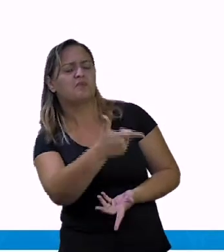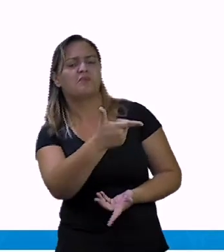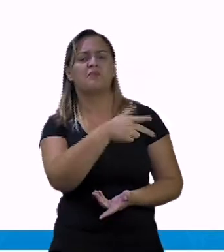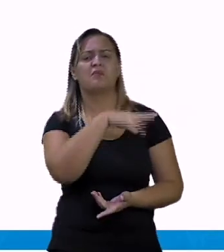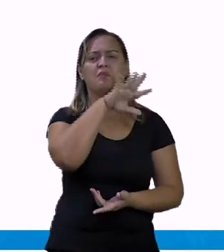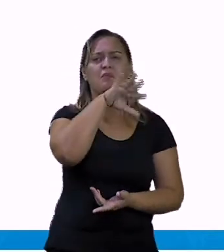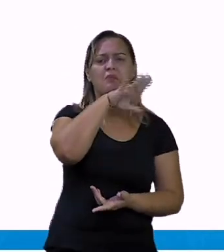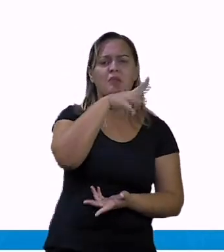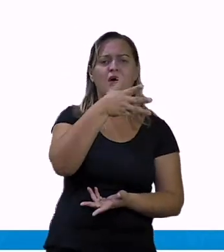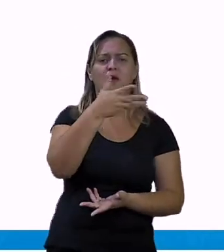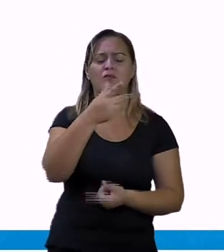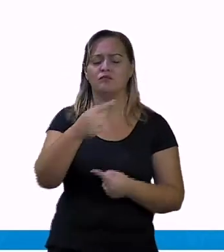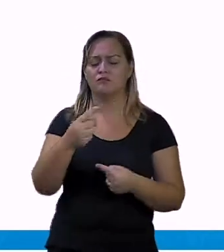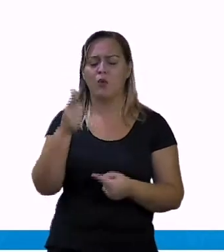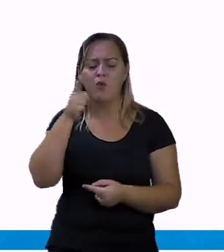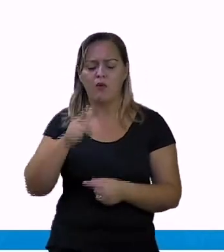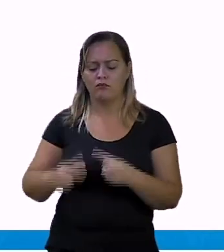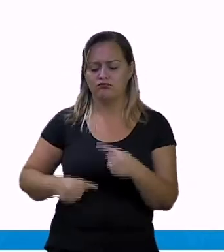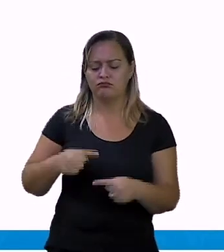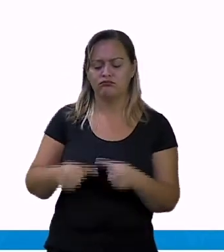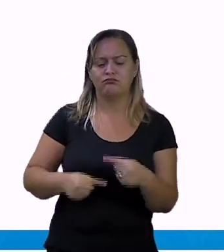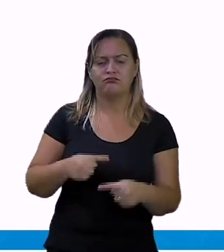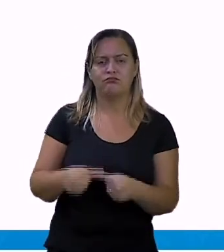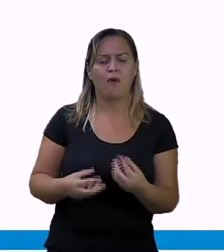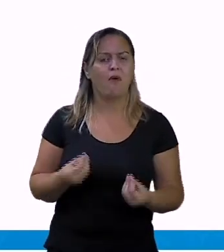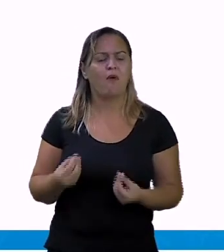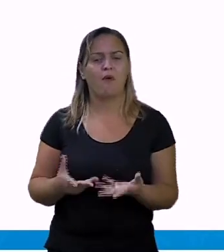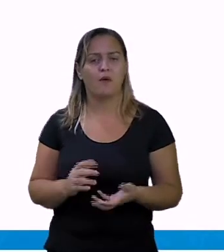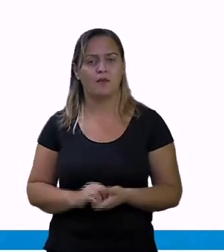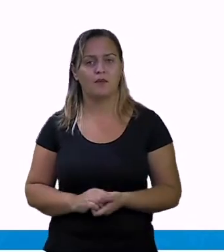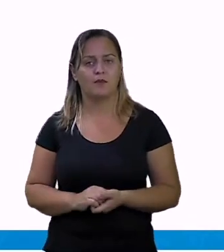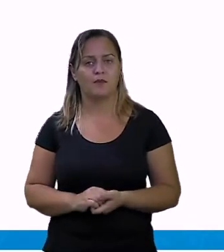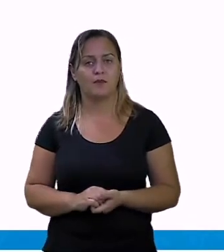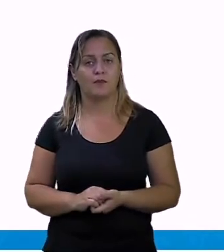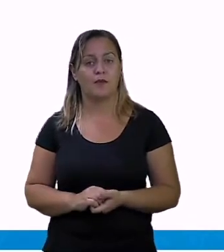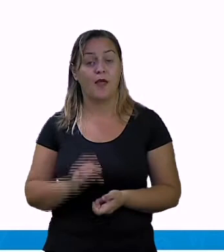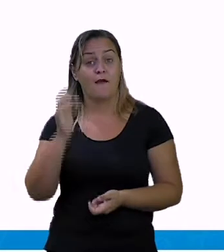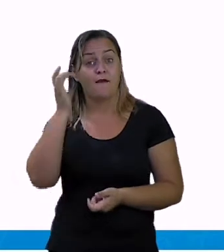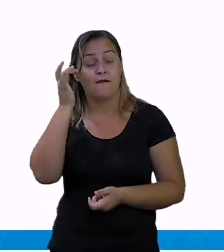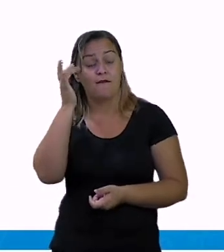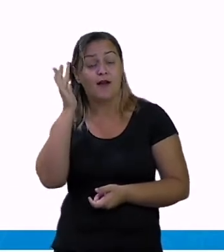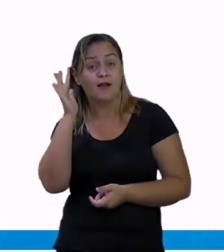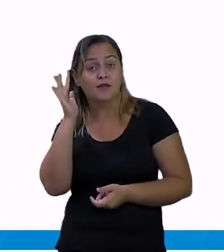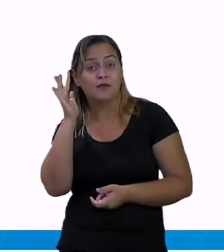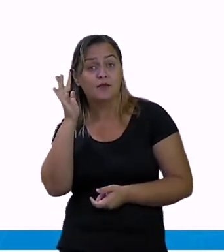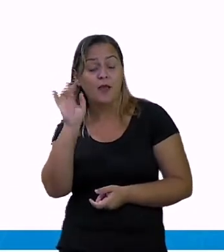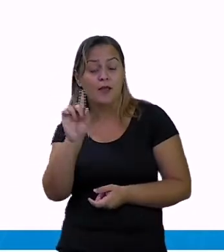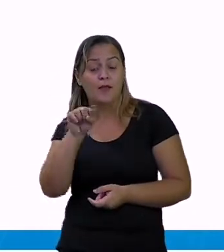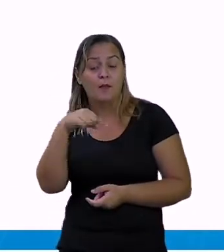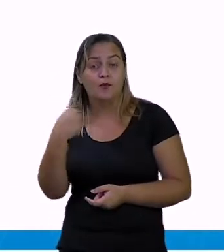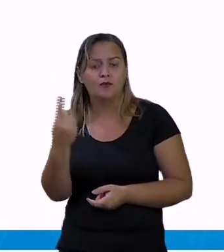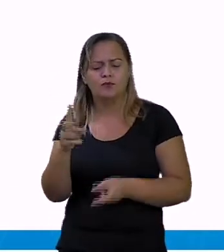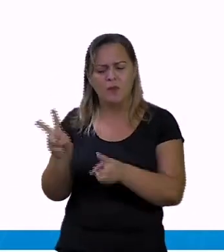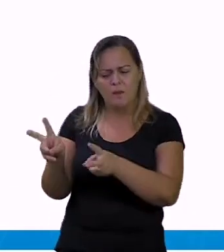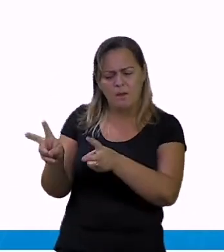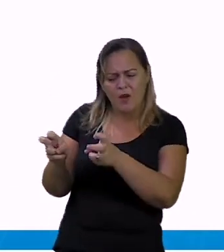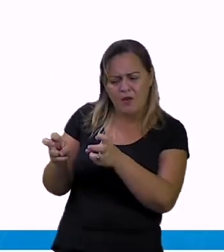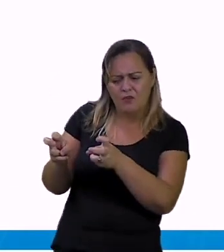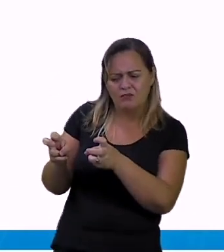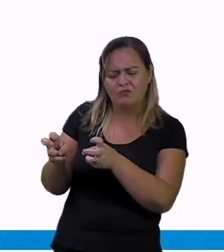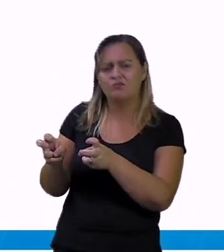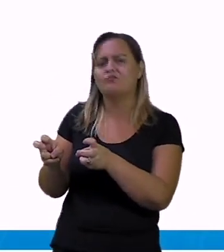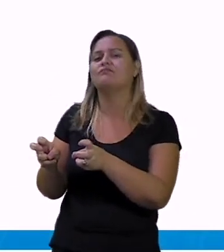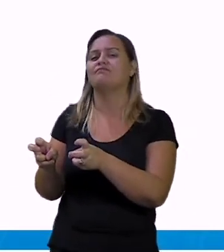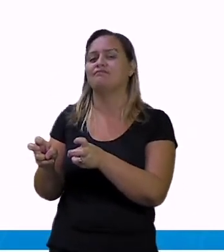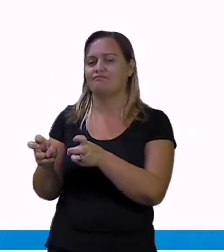mesmo? É fácil da gente entender quando a gente percebe o ambiente onde esse ser está inserido,